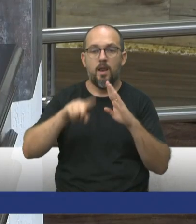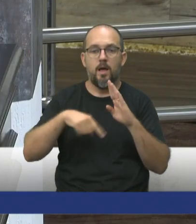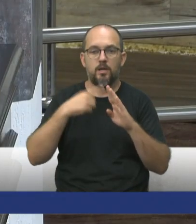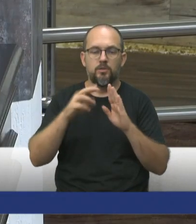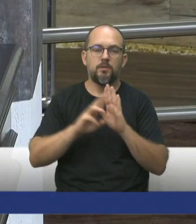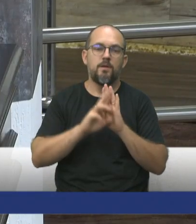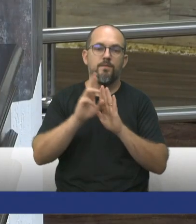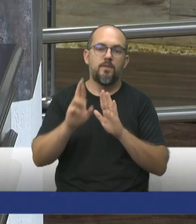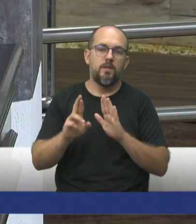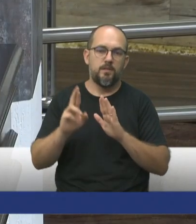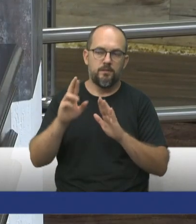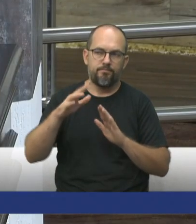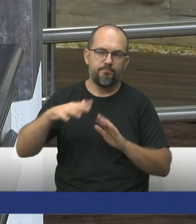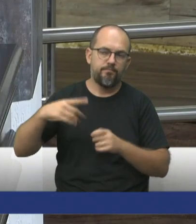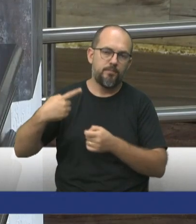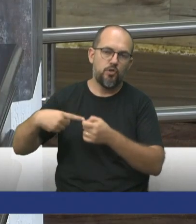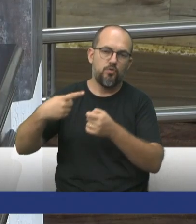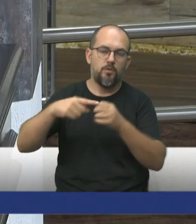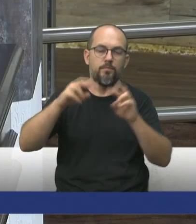saúde mental,